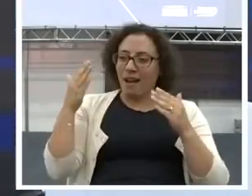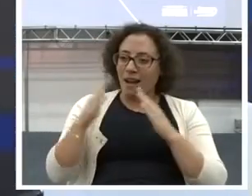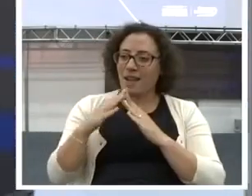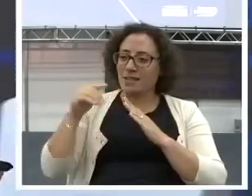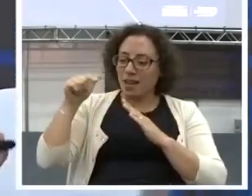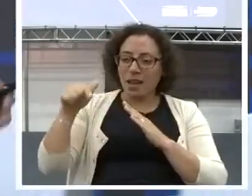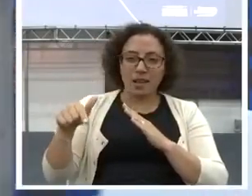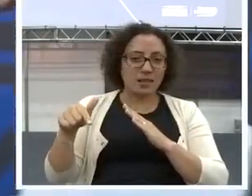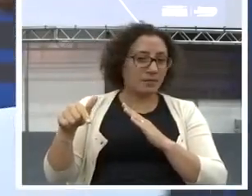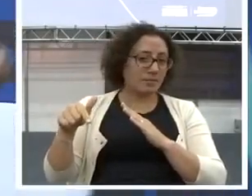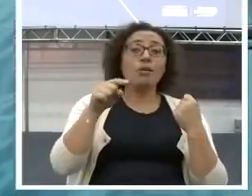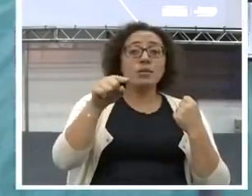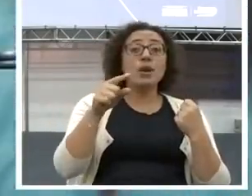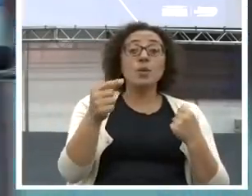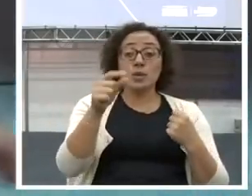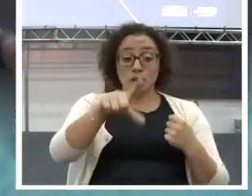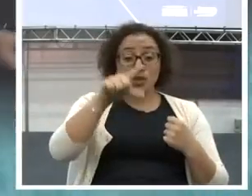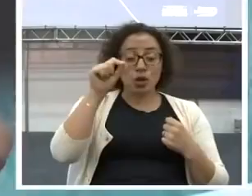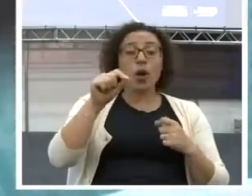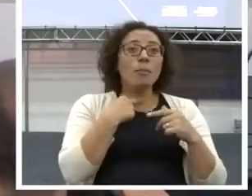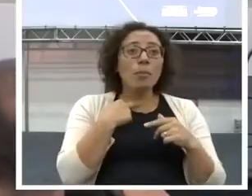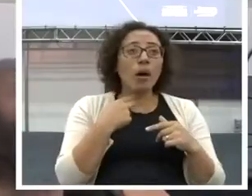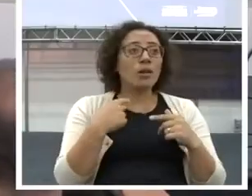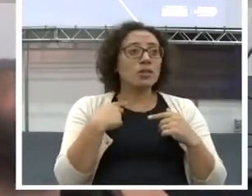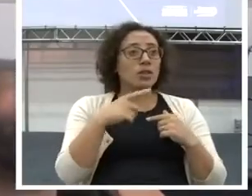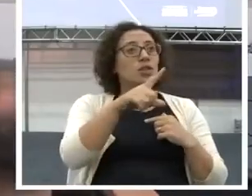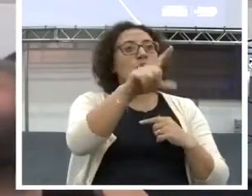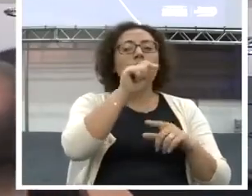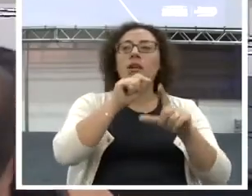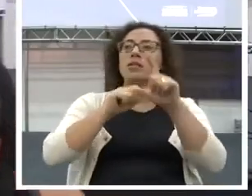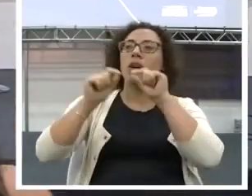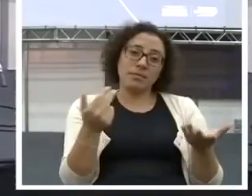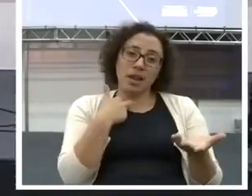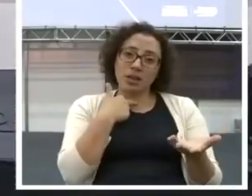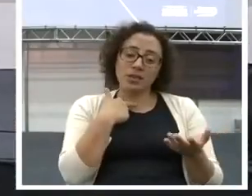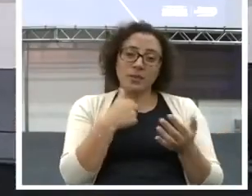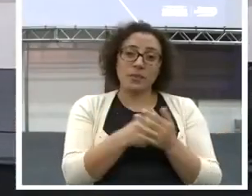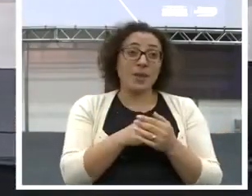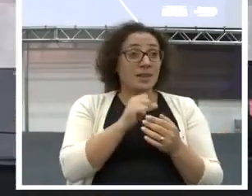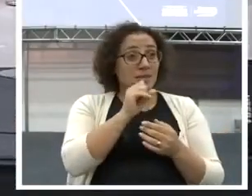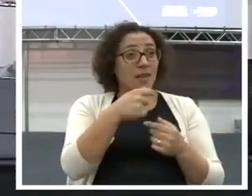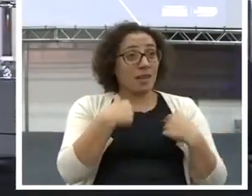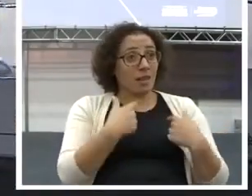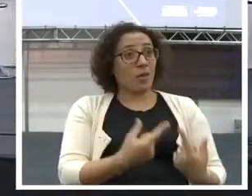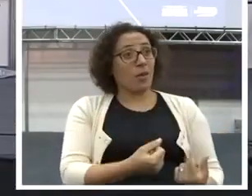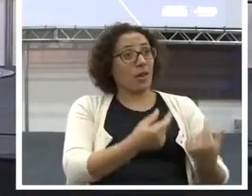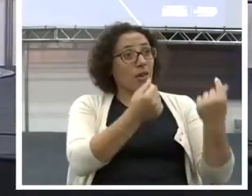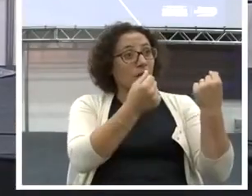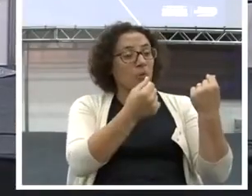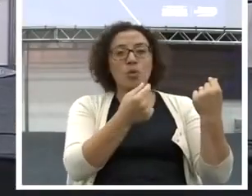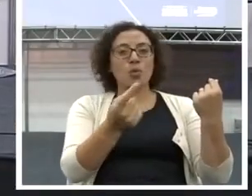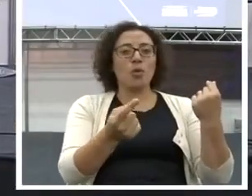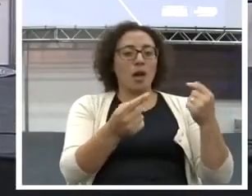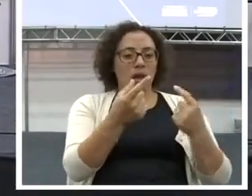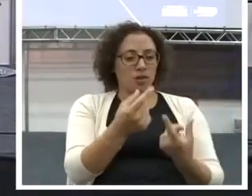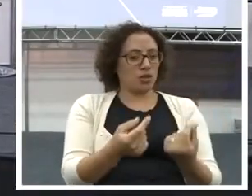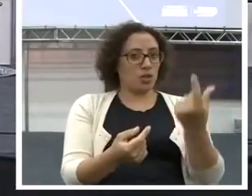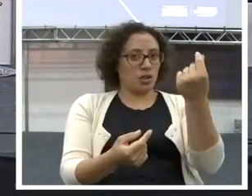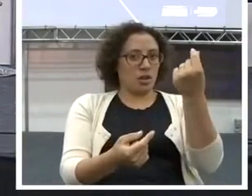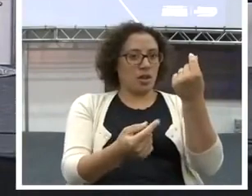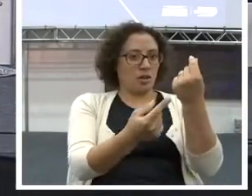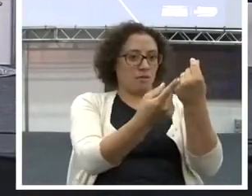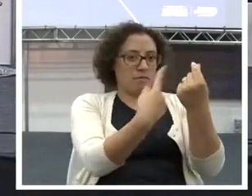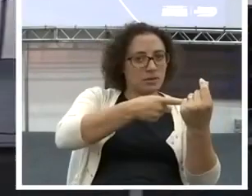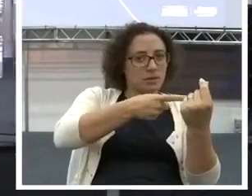pagar? Quem que escolheu o teu carro? Você ou o dinheiro? Agora, quando você é rico, o dinheiro não governa você. É você